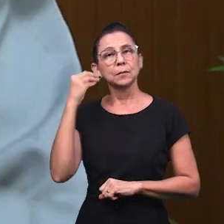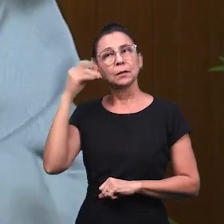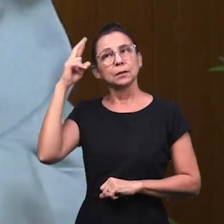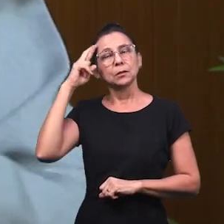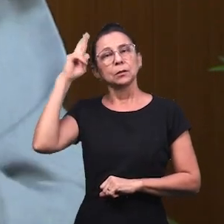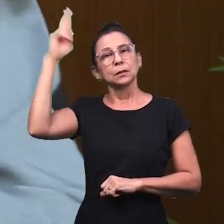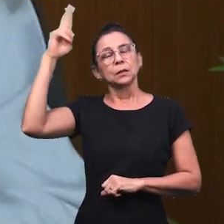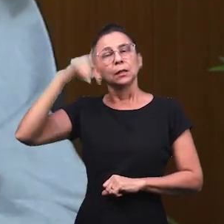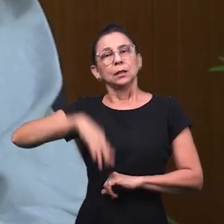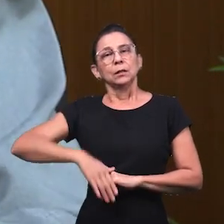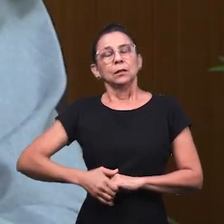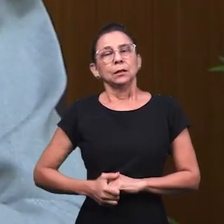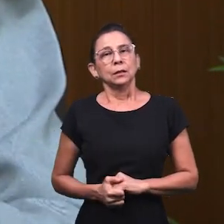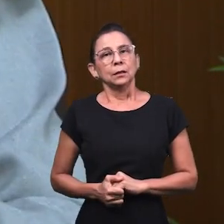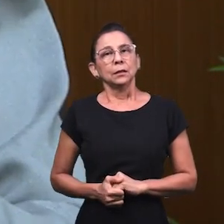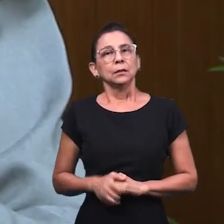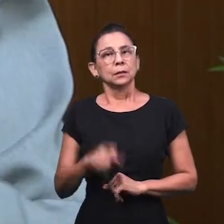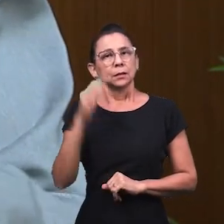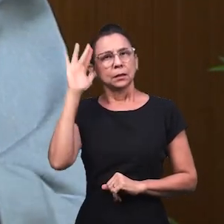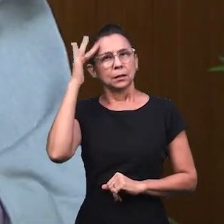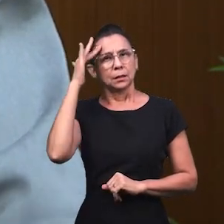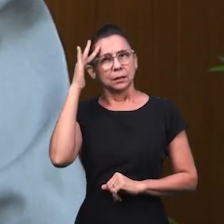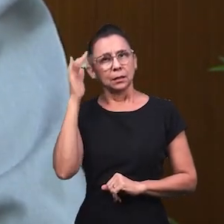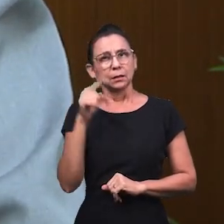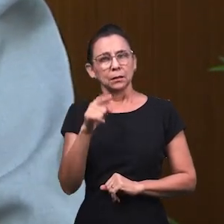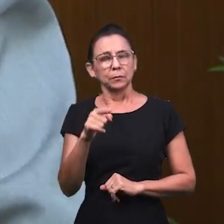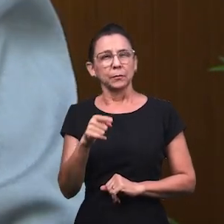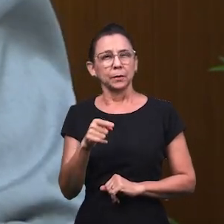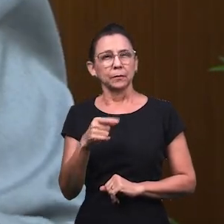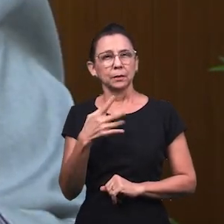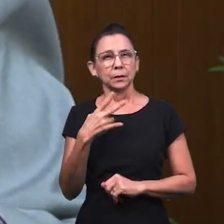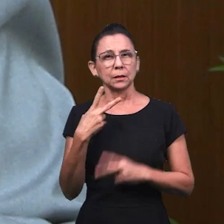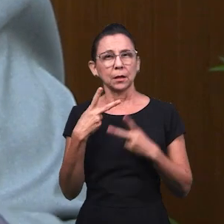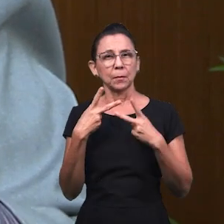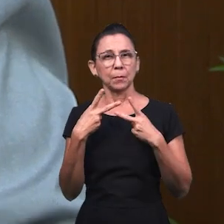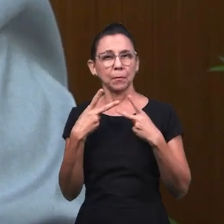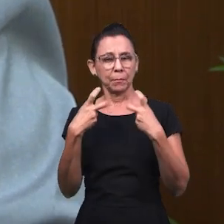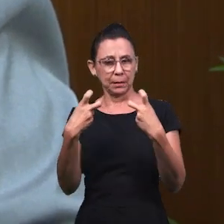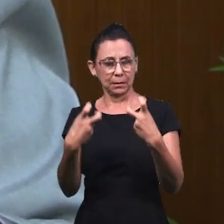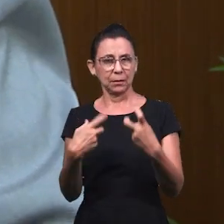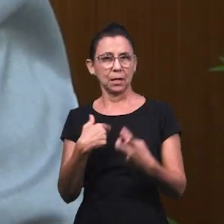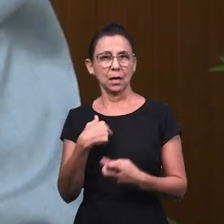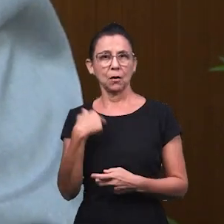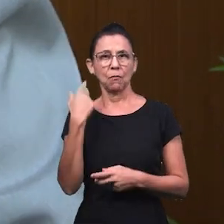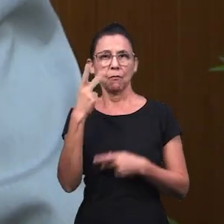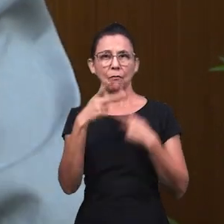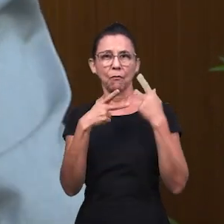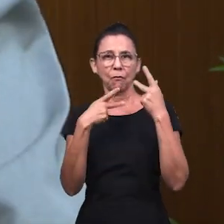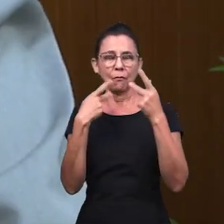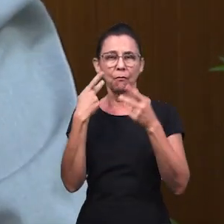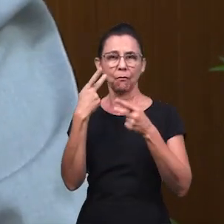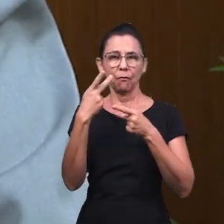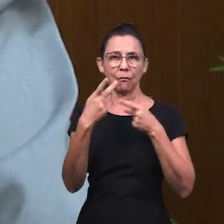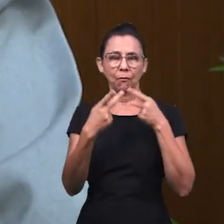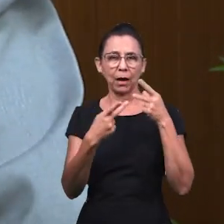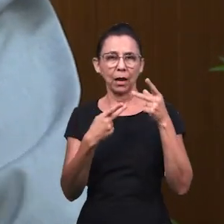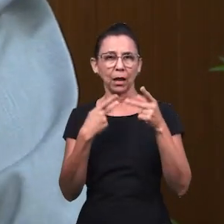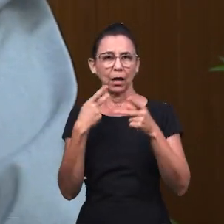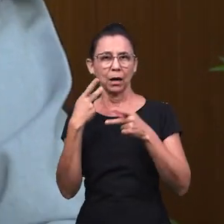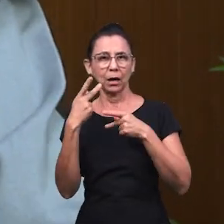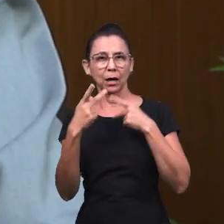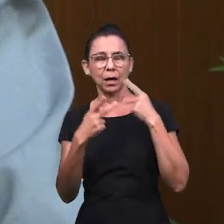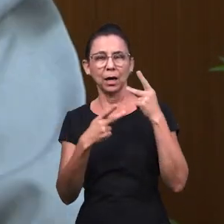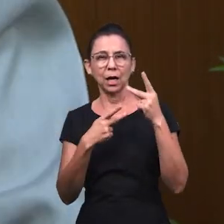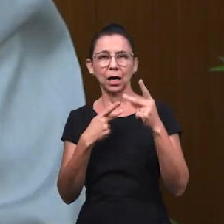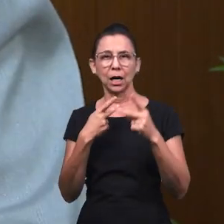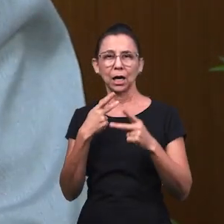aqui a nossa conversa, inclusive você está percebendo que eu estou falando de maneira mais pausada, exatamente